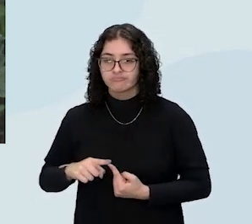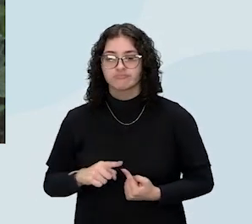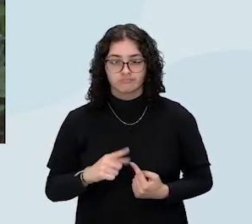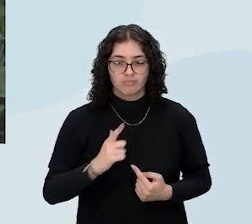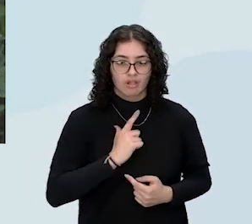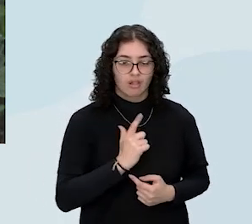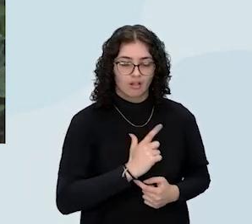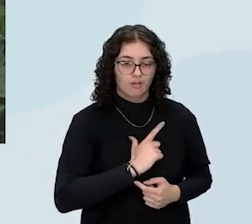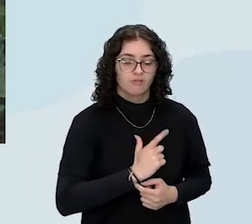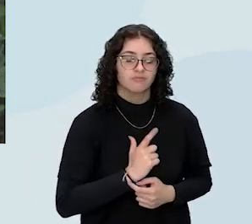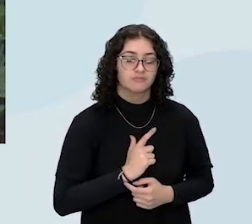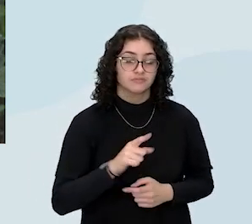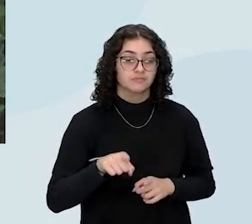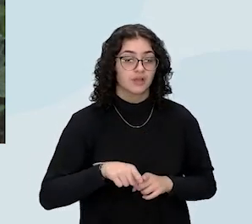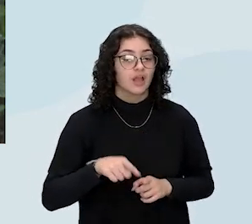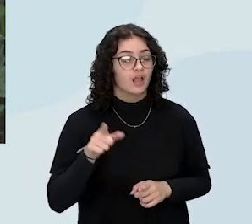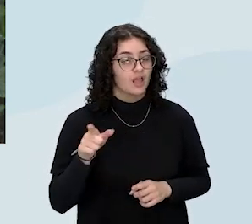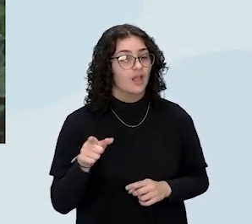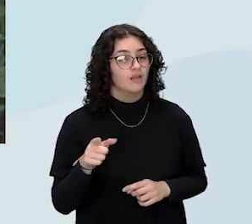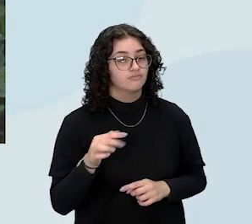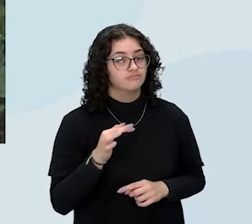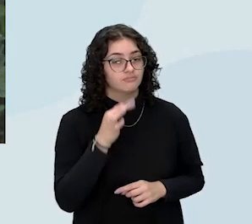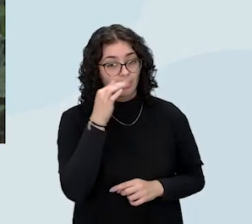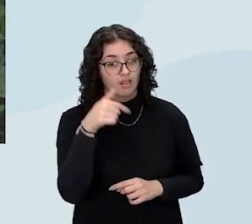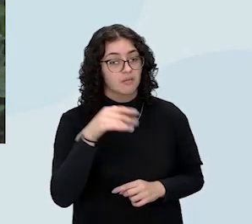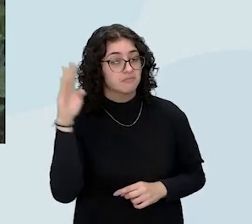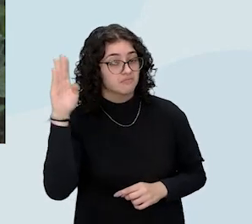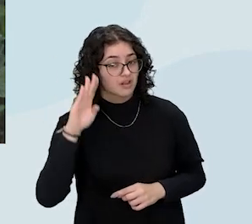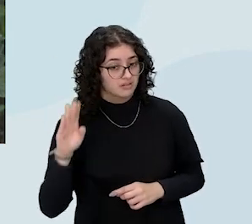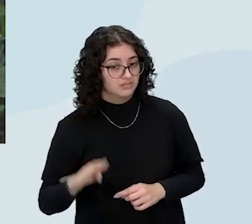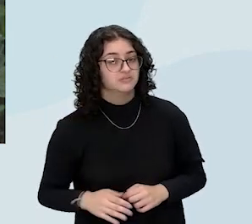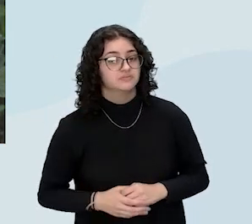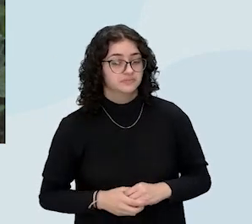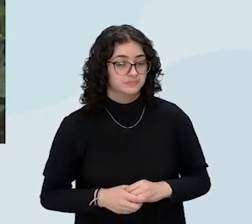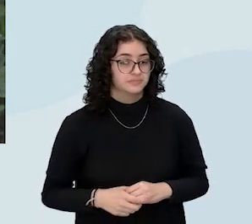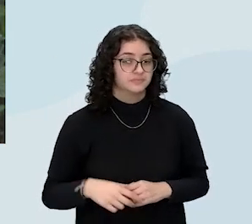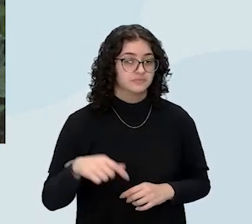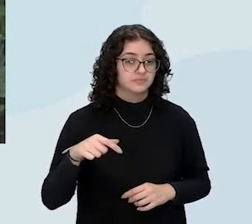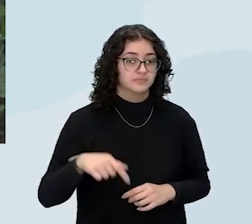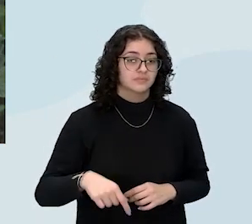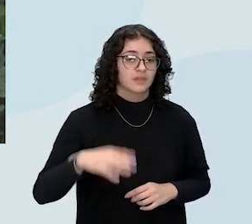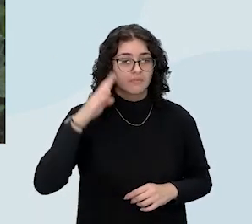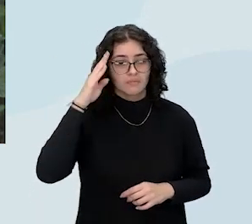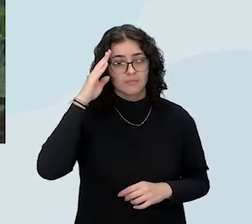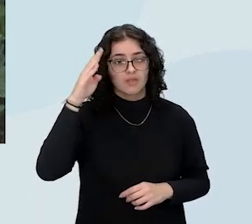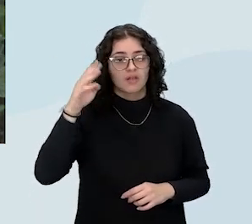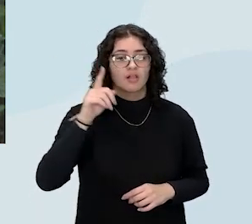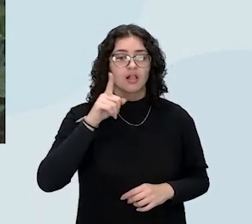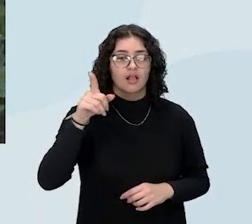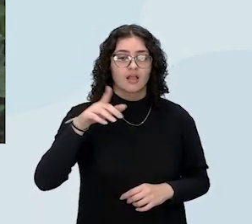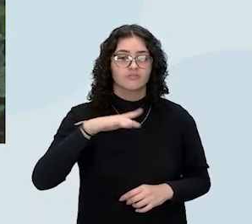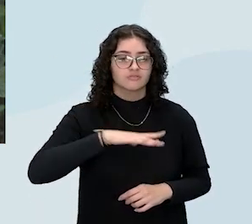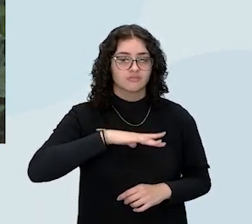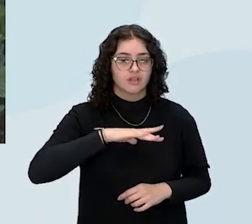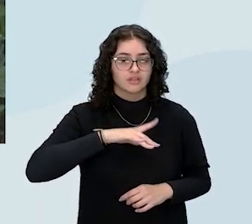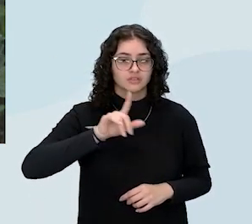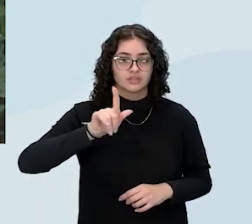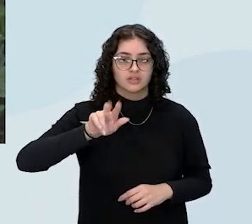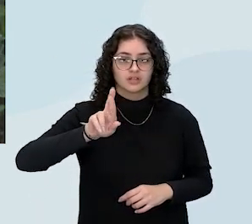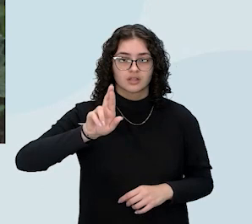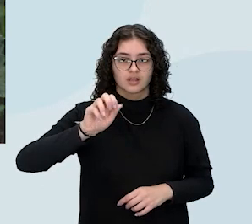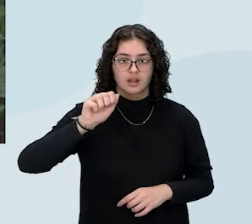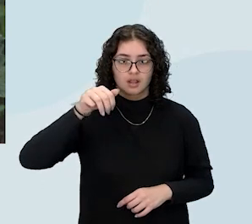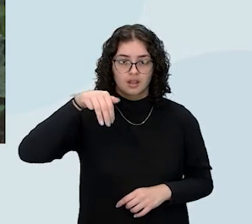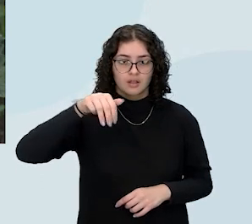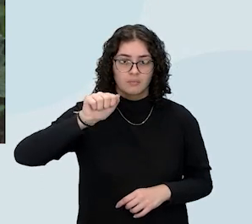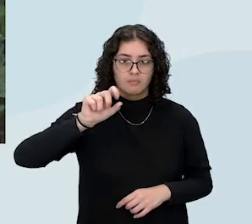Ela é uma planta simbólica aqui no Brasil, principalmente na cidade de Gramado, para quem já pôde visitar essa